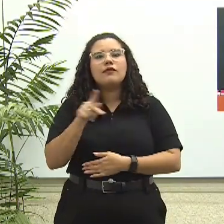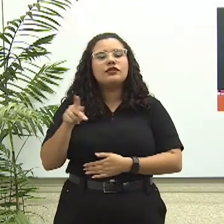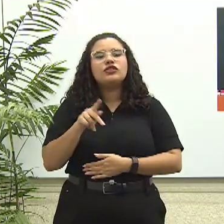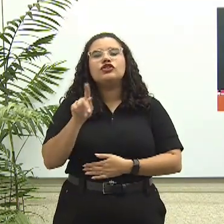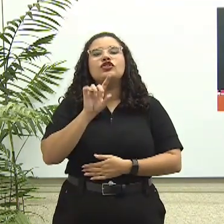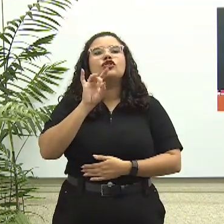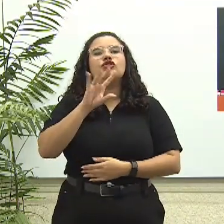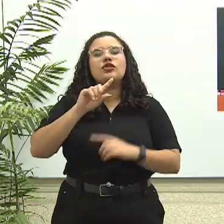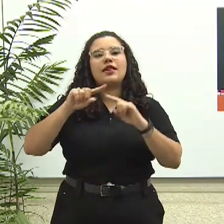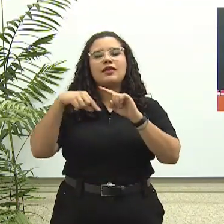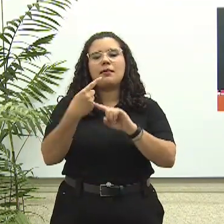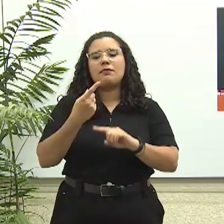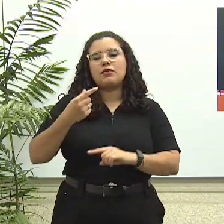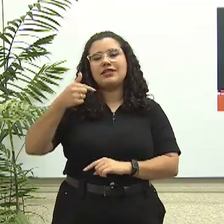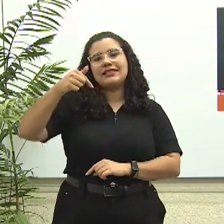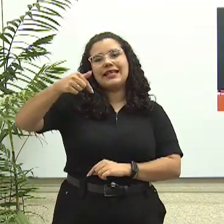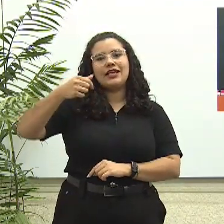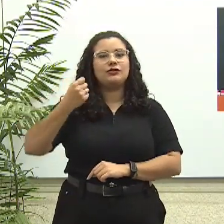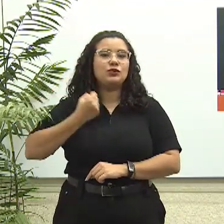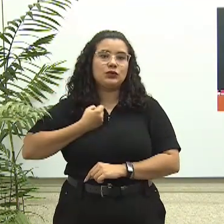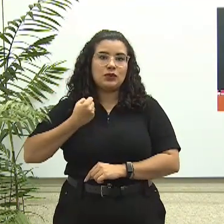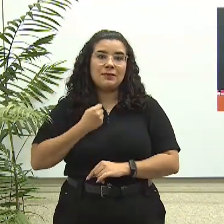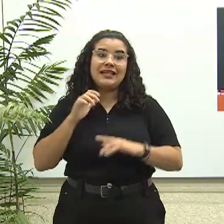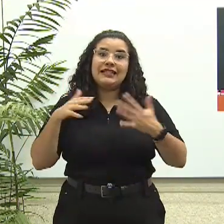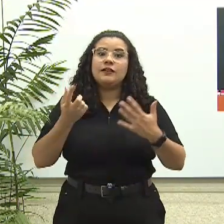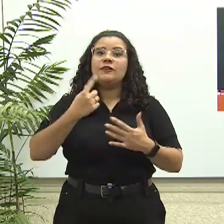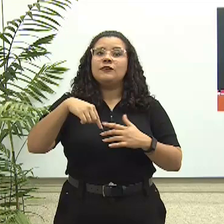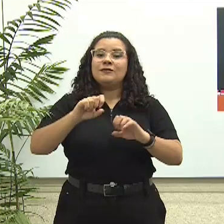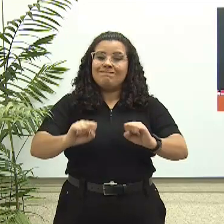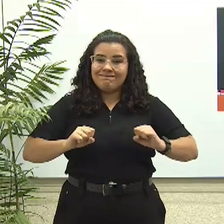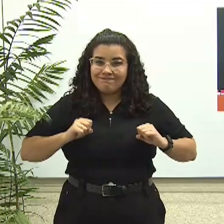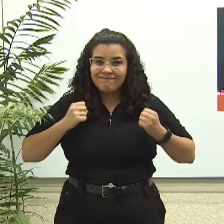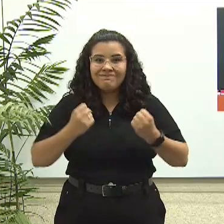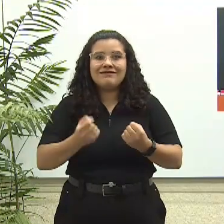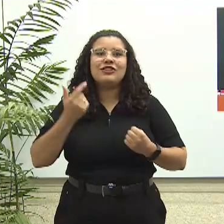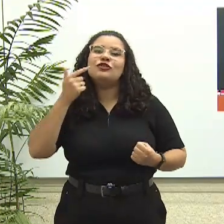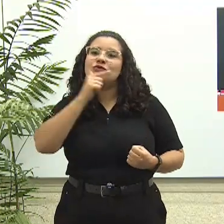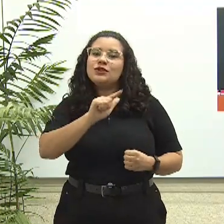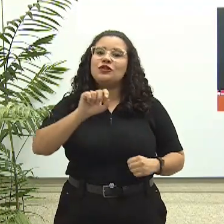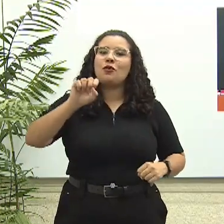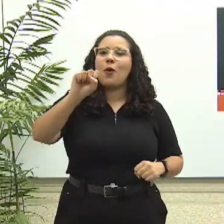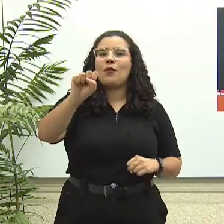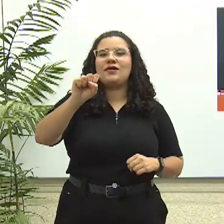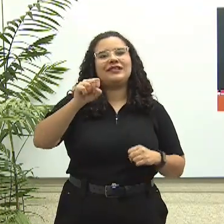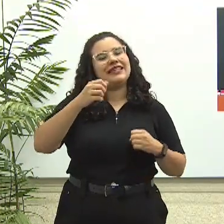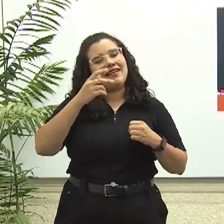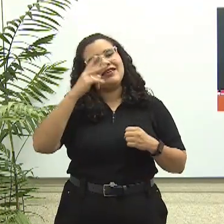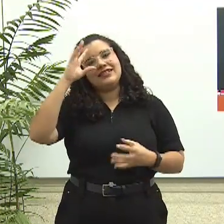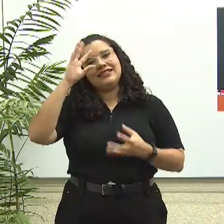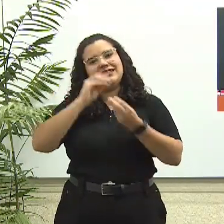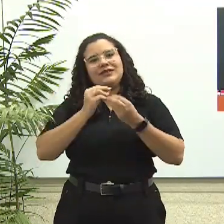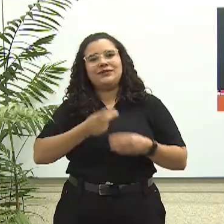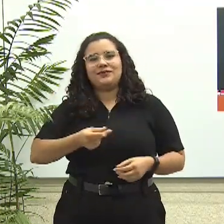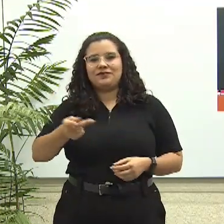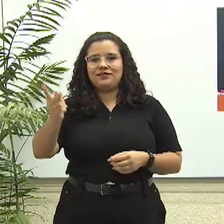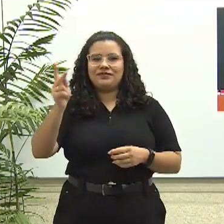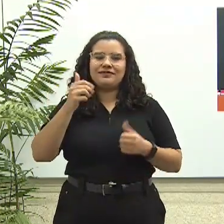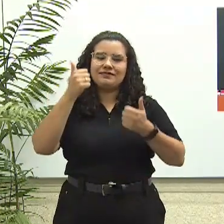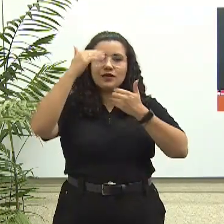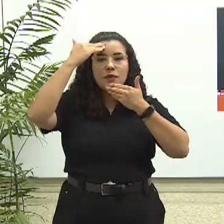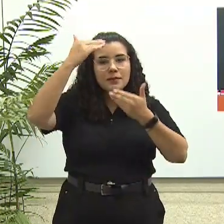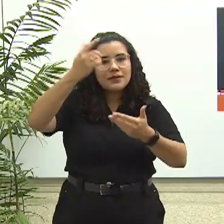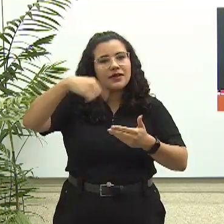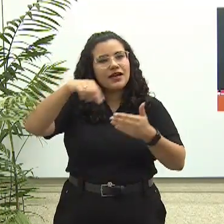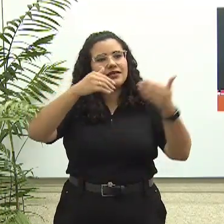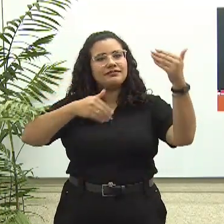depois do sétimo número e nós vamos então Fazer força para chegar no oitavo toda força Obrigado pessoal mais uma vez pela